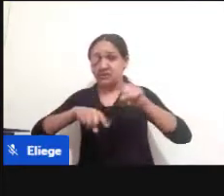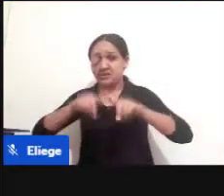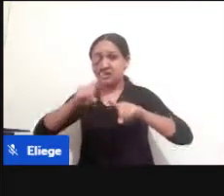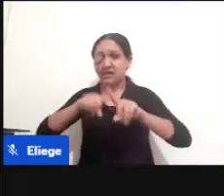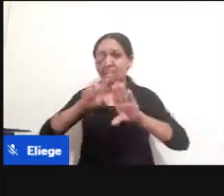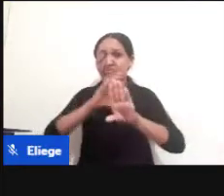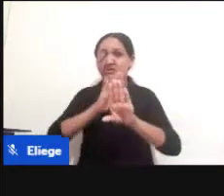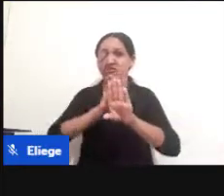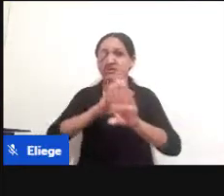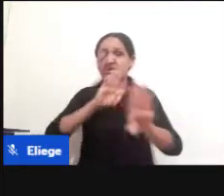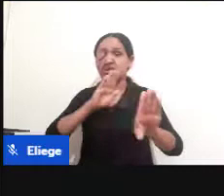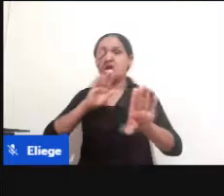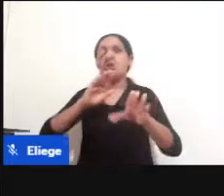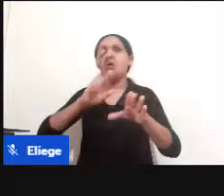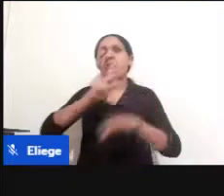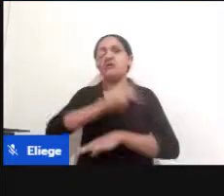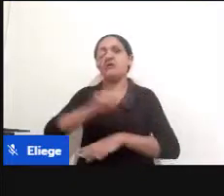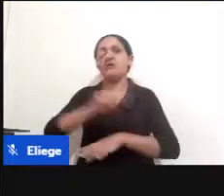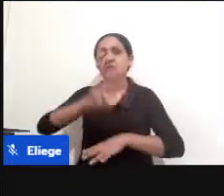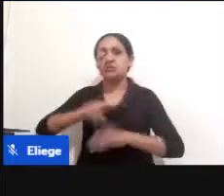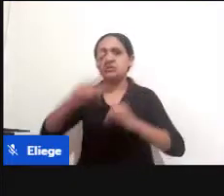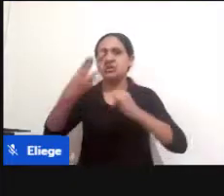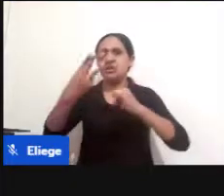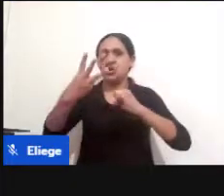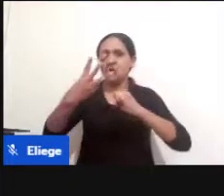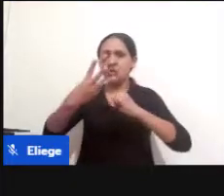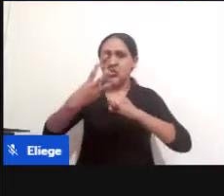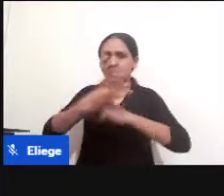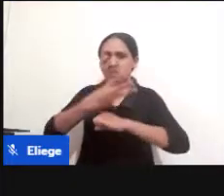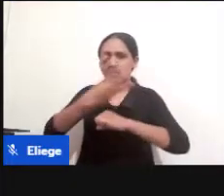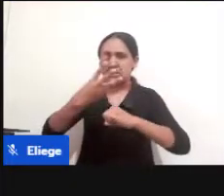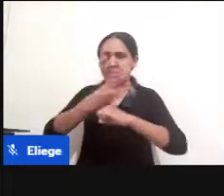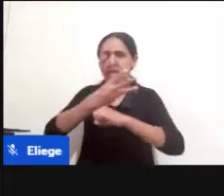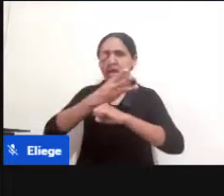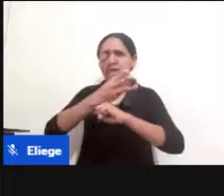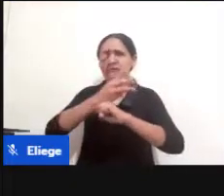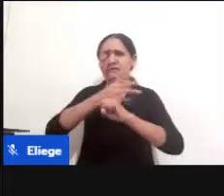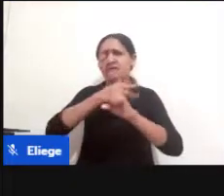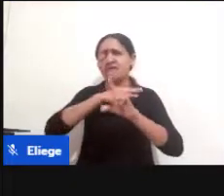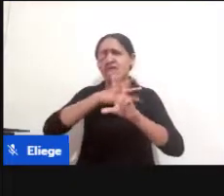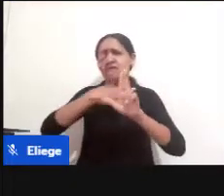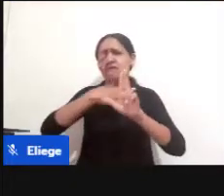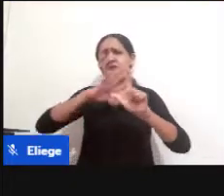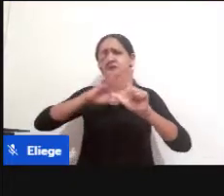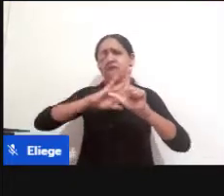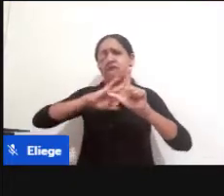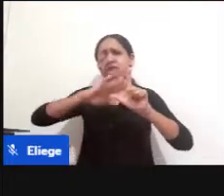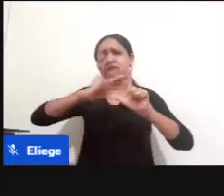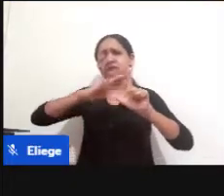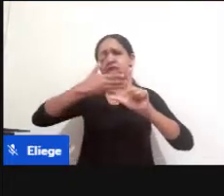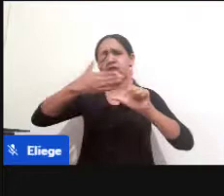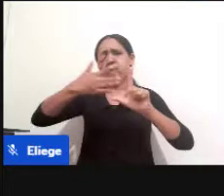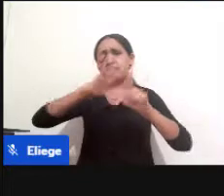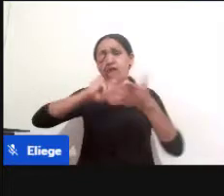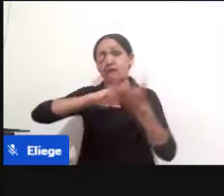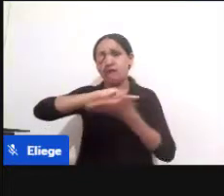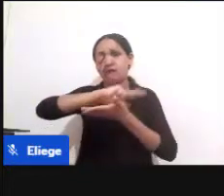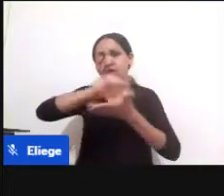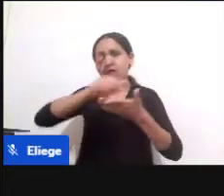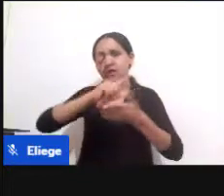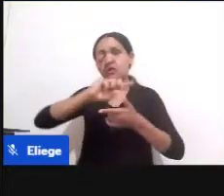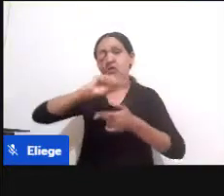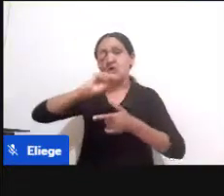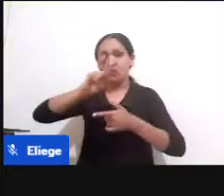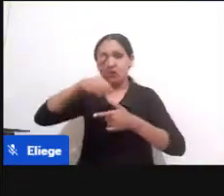Class, outros usando o WhatsApp, outros só o caderno de atividade, outros fomentando